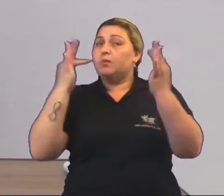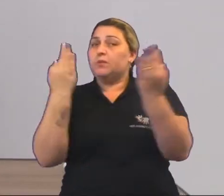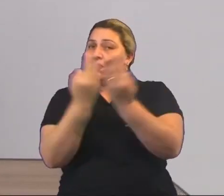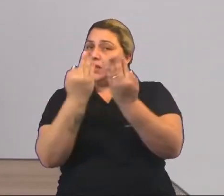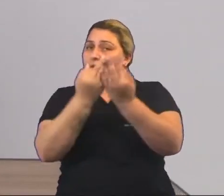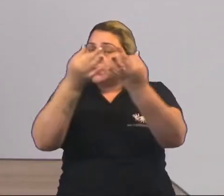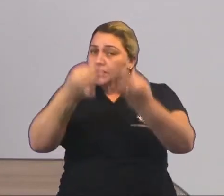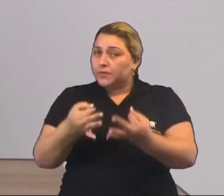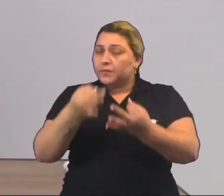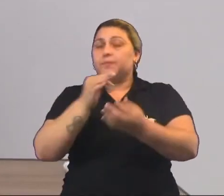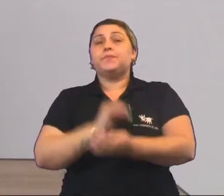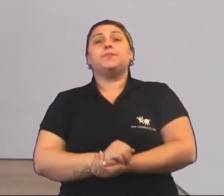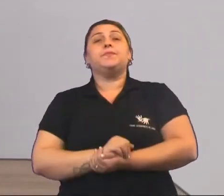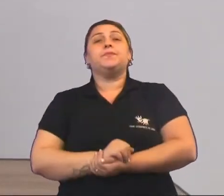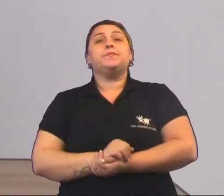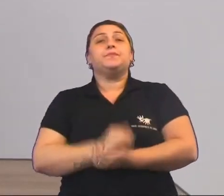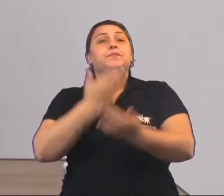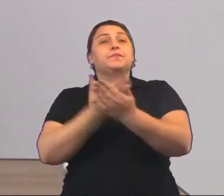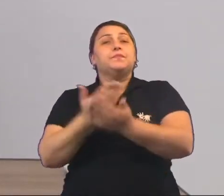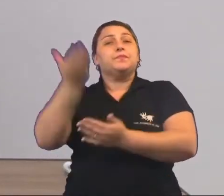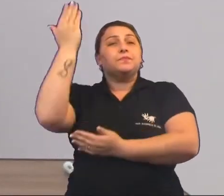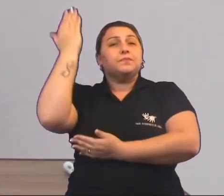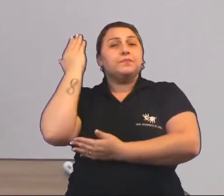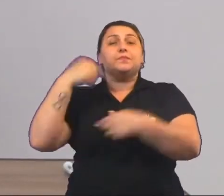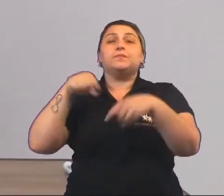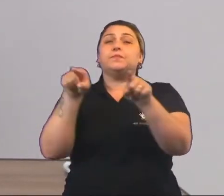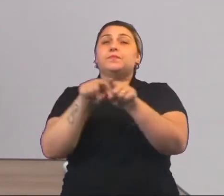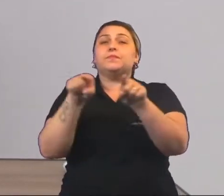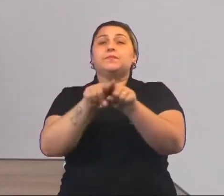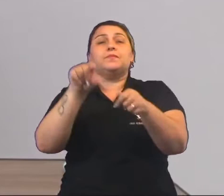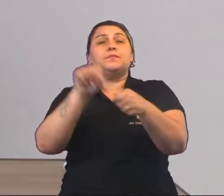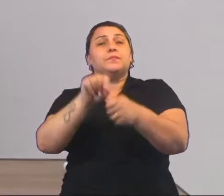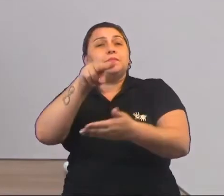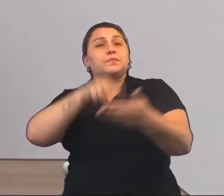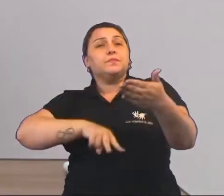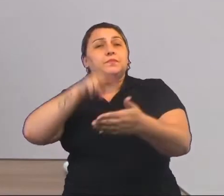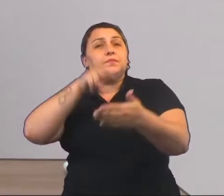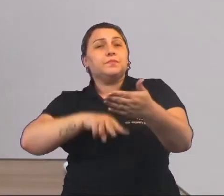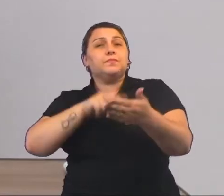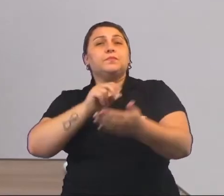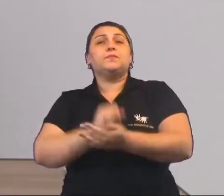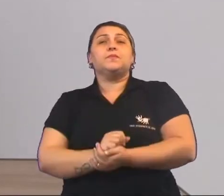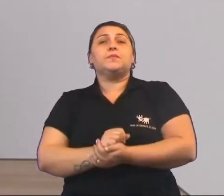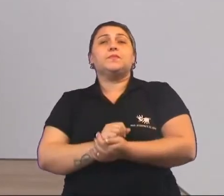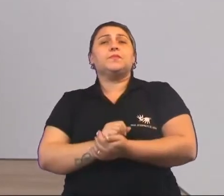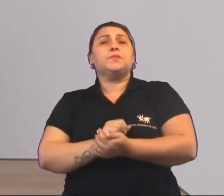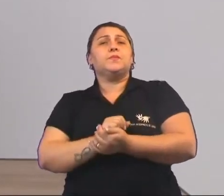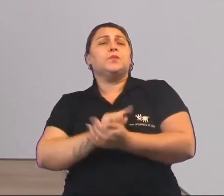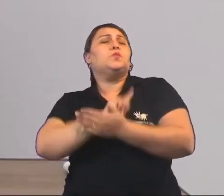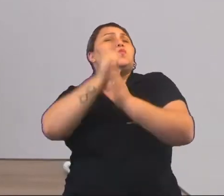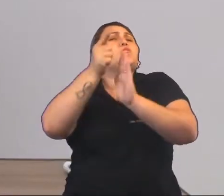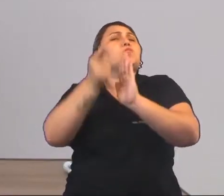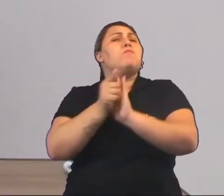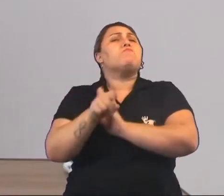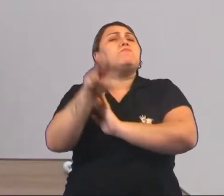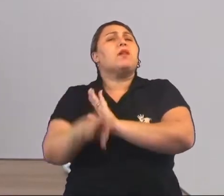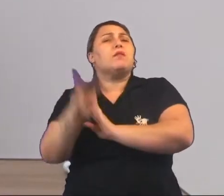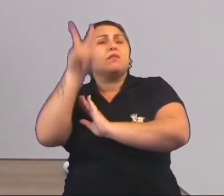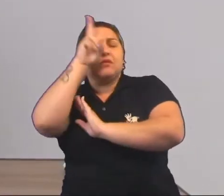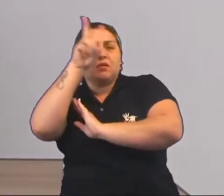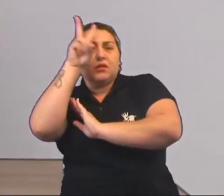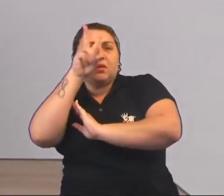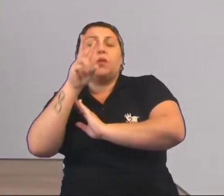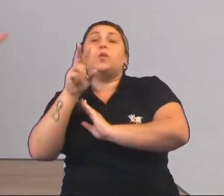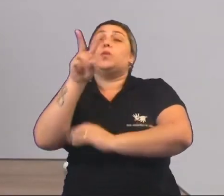familiar, certinho? Vamos lá. Na aula passada, nós também fizemos a leitura de um tipo de texto. Quem é que lembra?